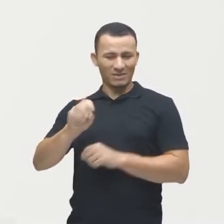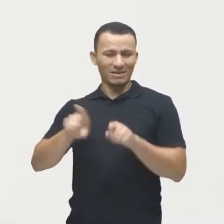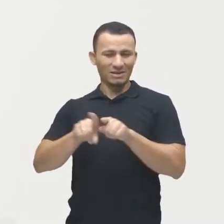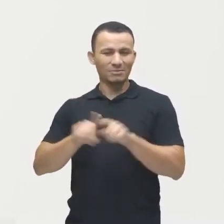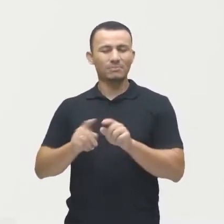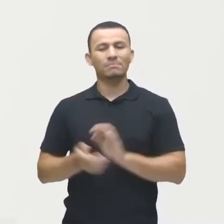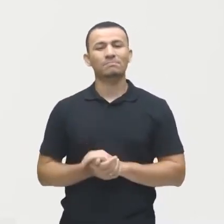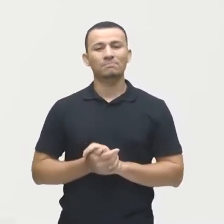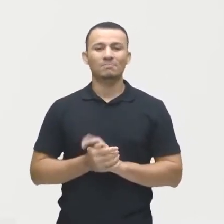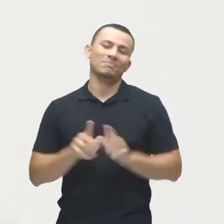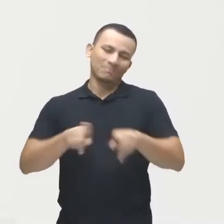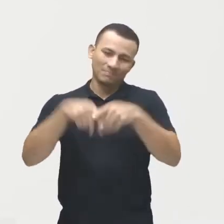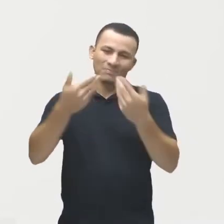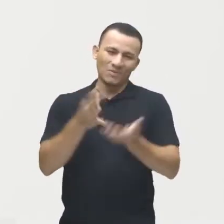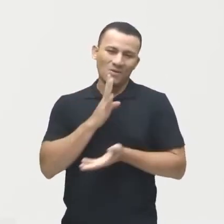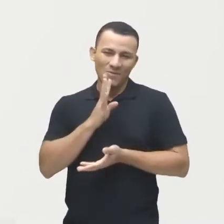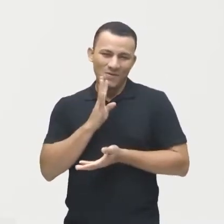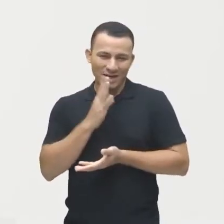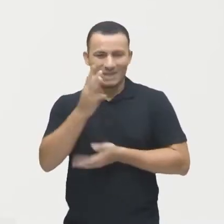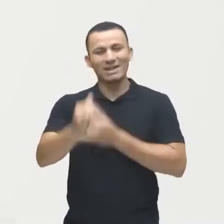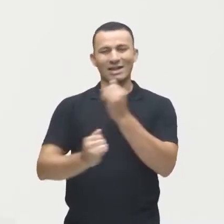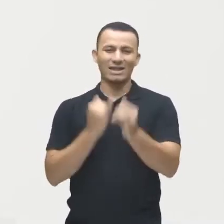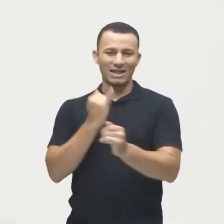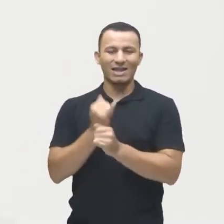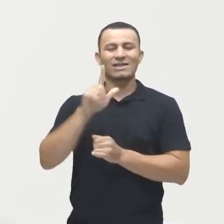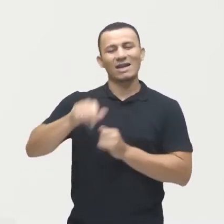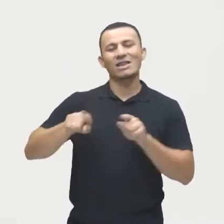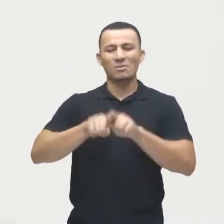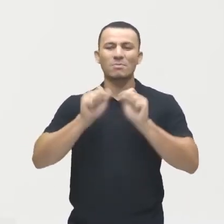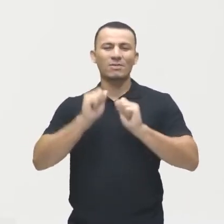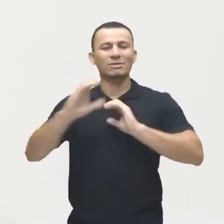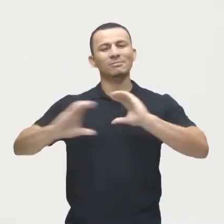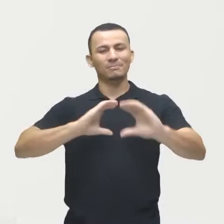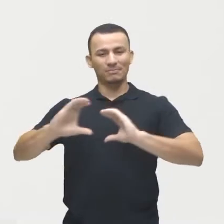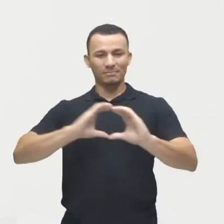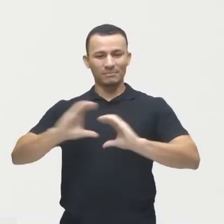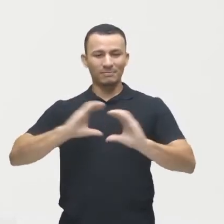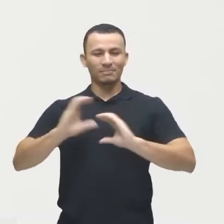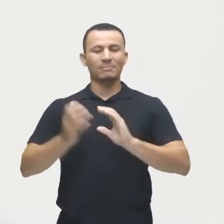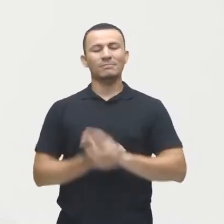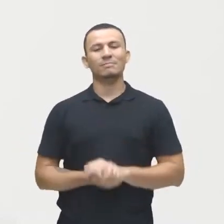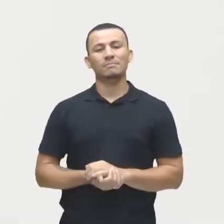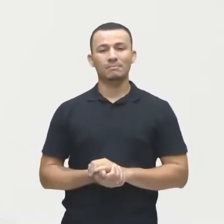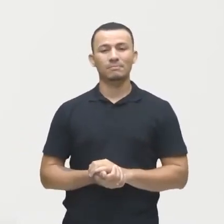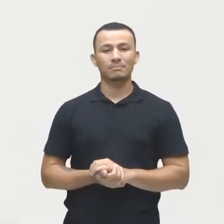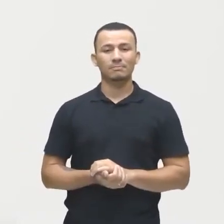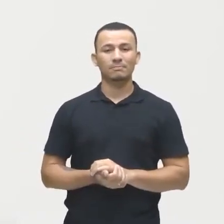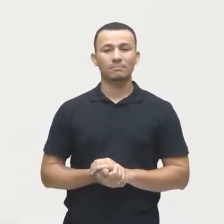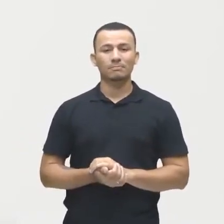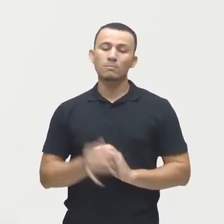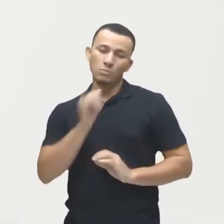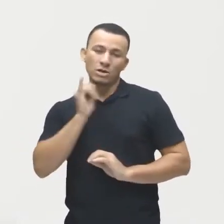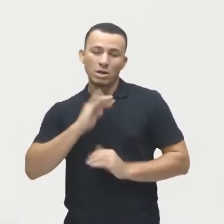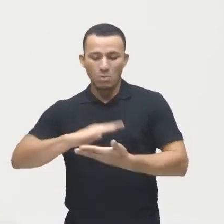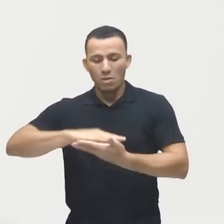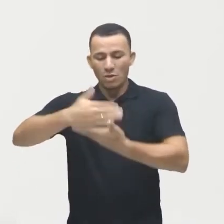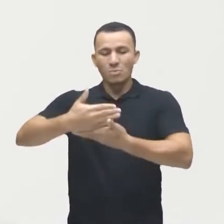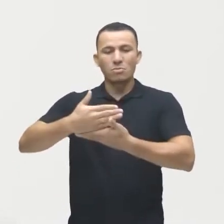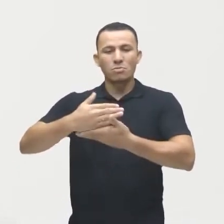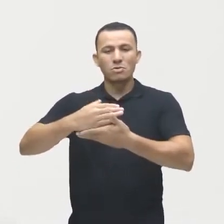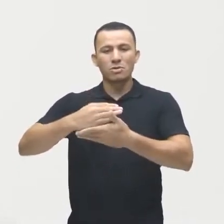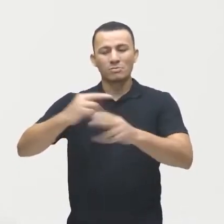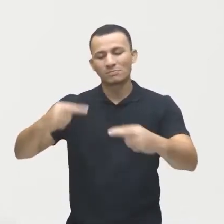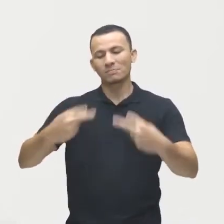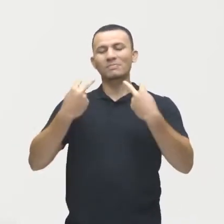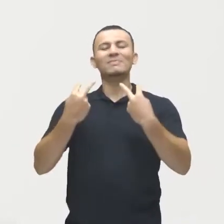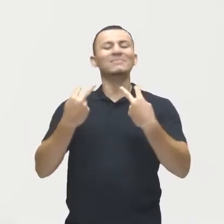A internet. Ela também é um canal. Eu tenho meu... Ah, professora, eu estou lhe assistindo pelo notebook. Eu